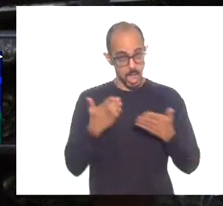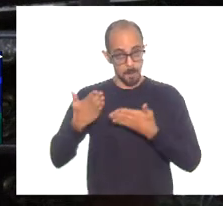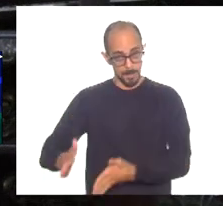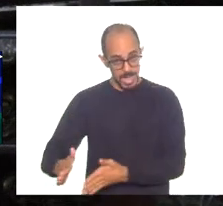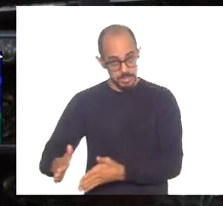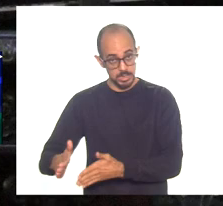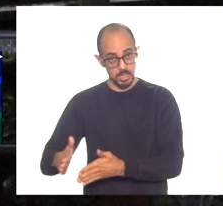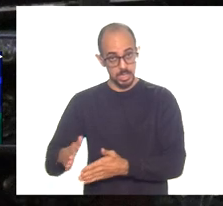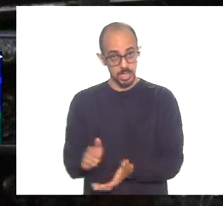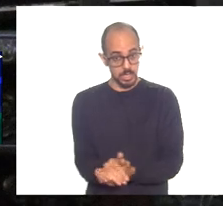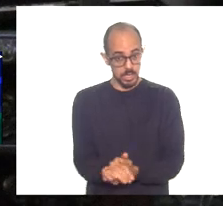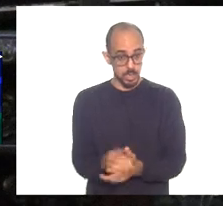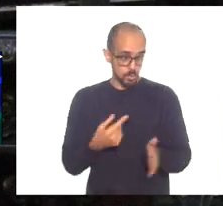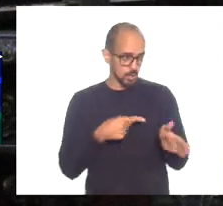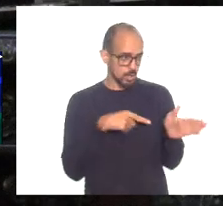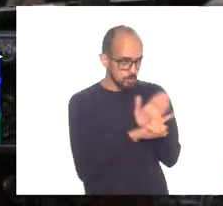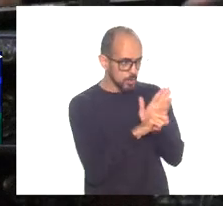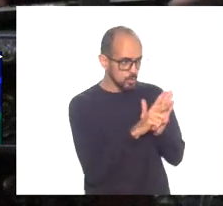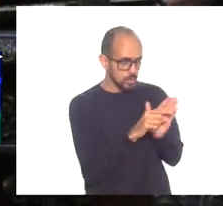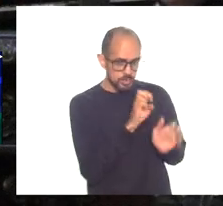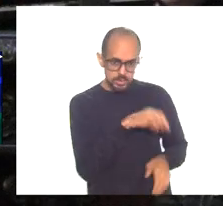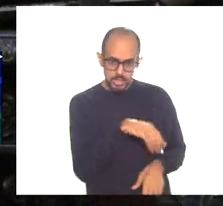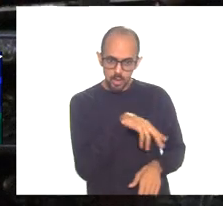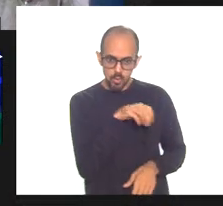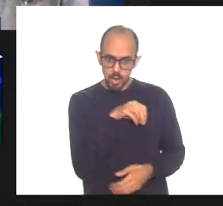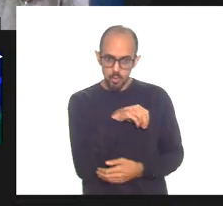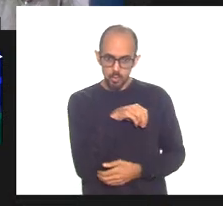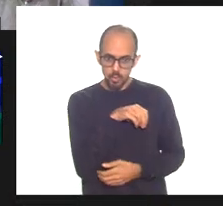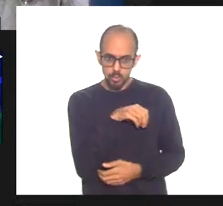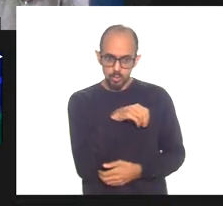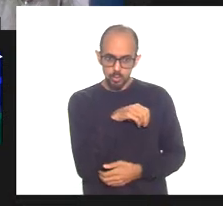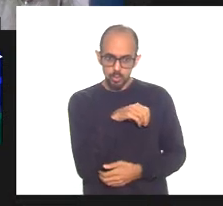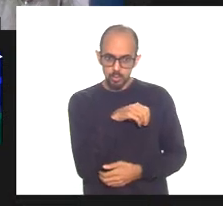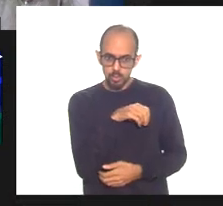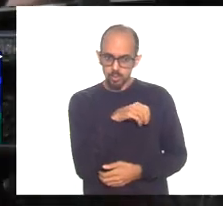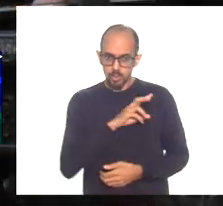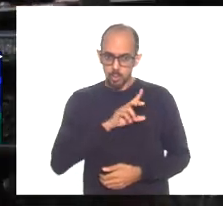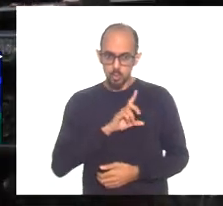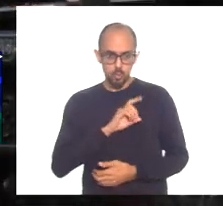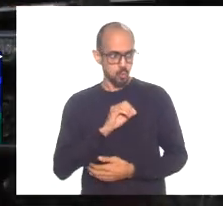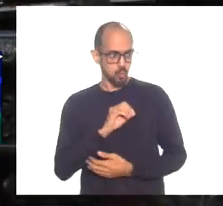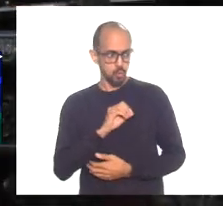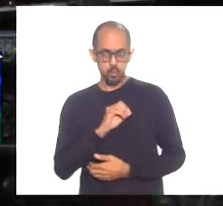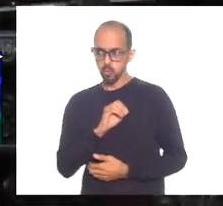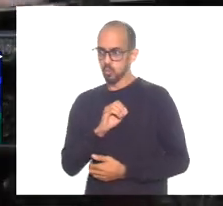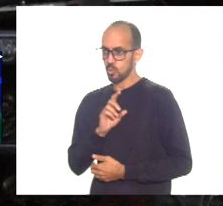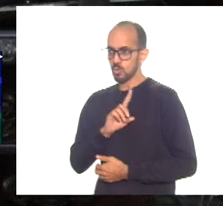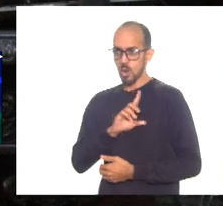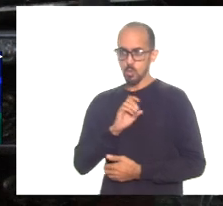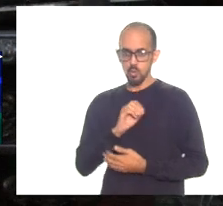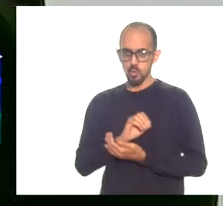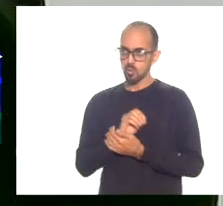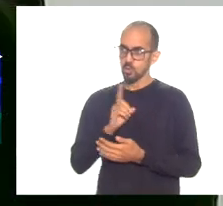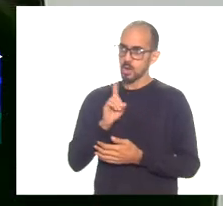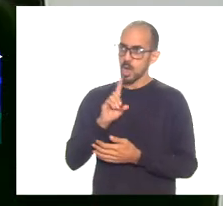não isso é que eu quero ah não não ameaçou